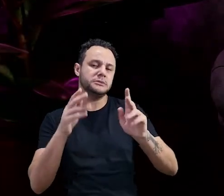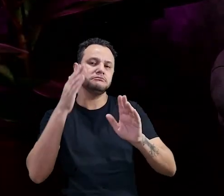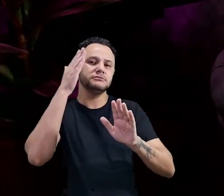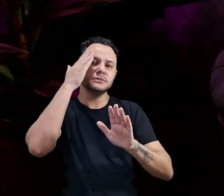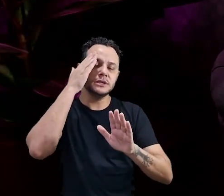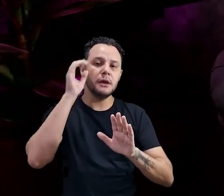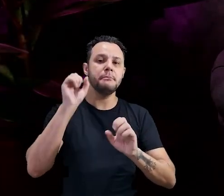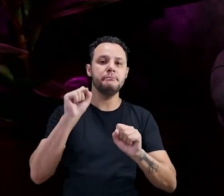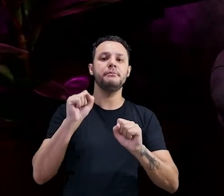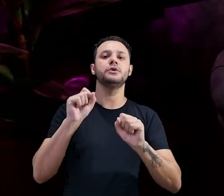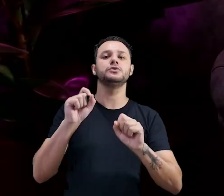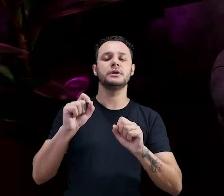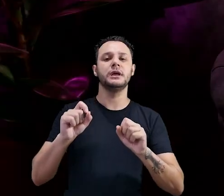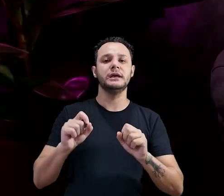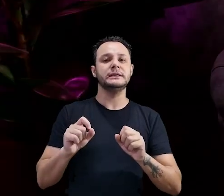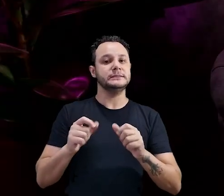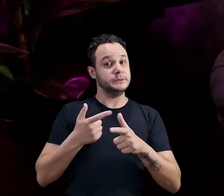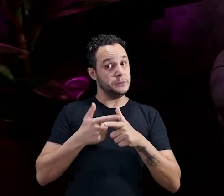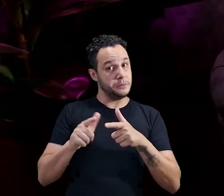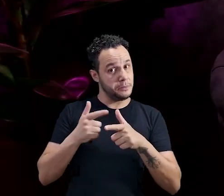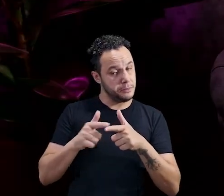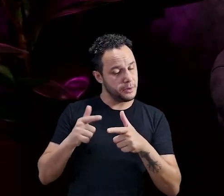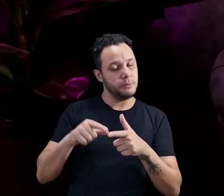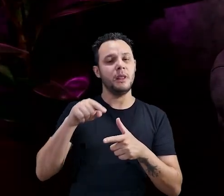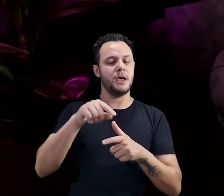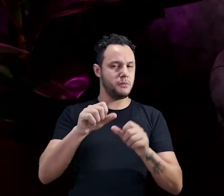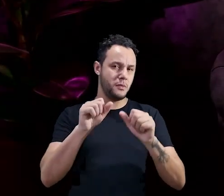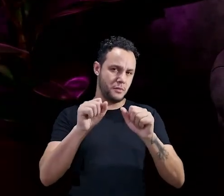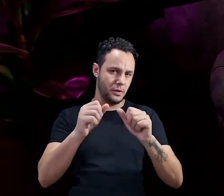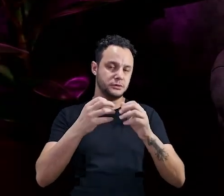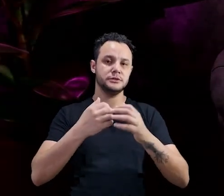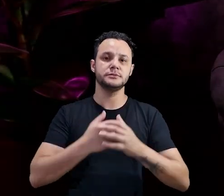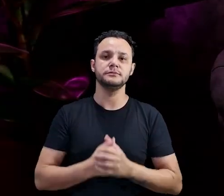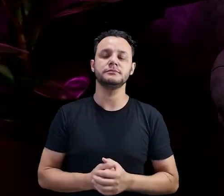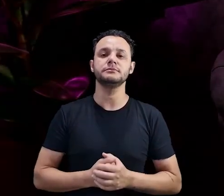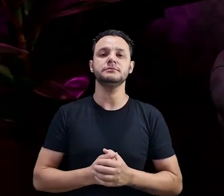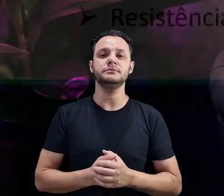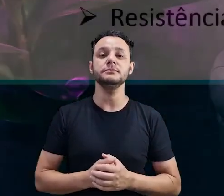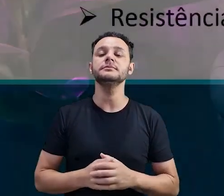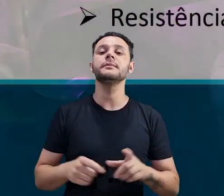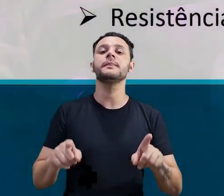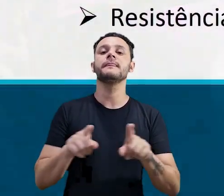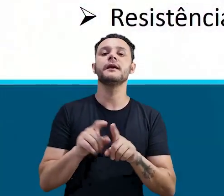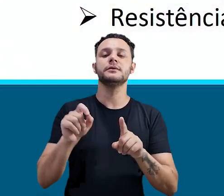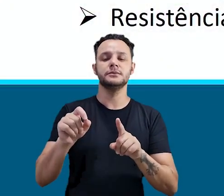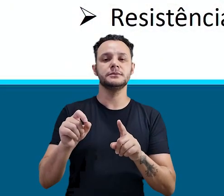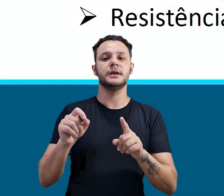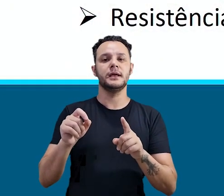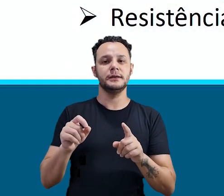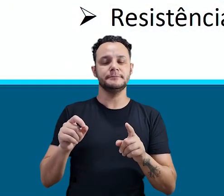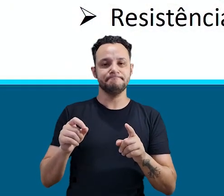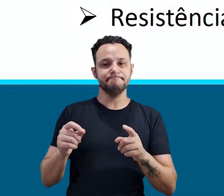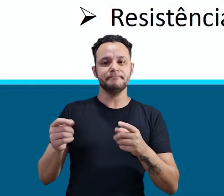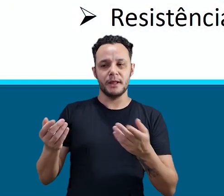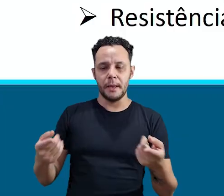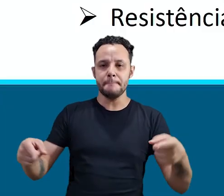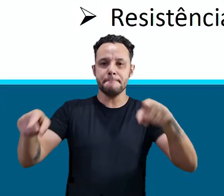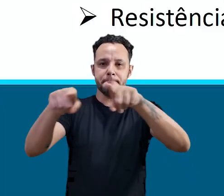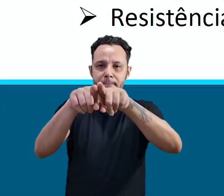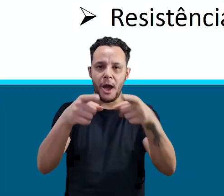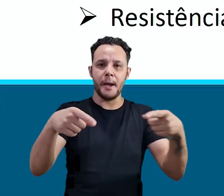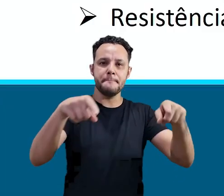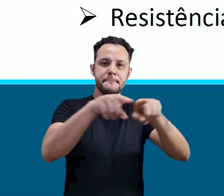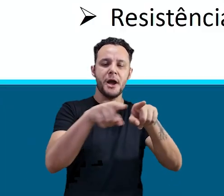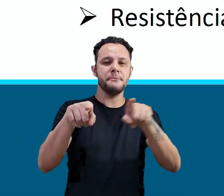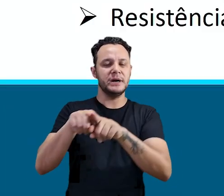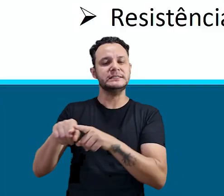pode ser fruto de problemas da própria rede, né? Uma falta de articulação com as redes de